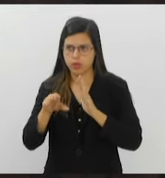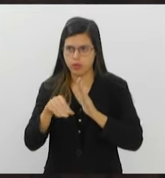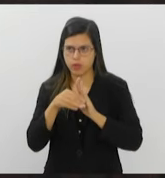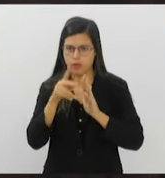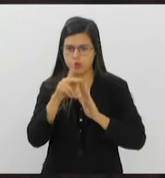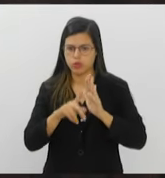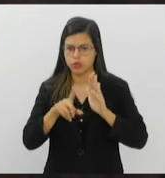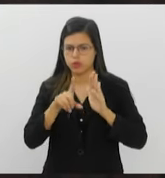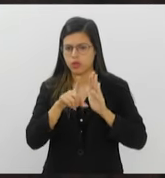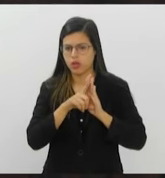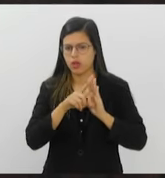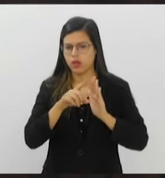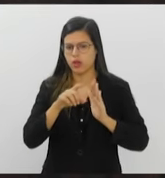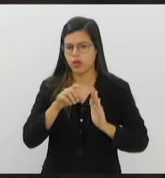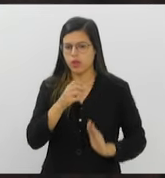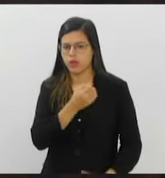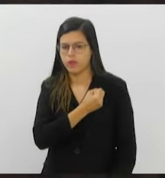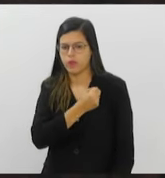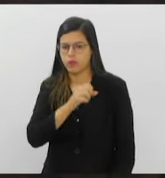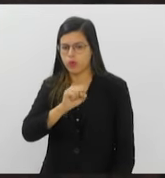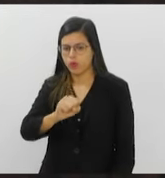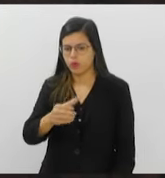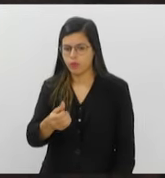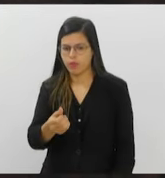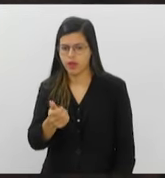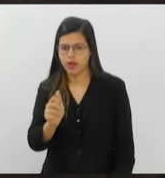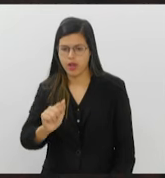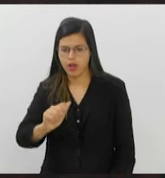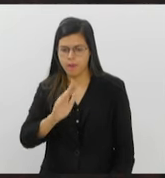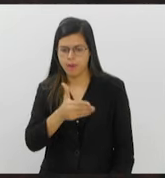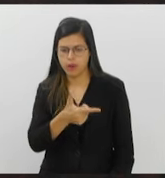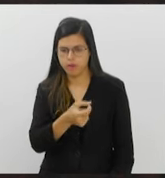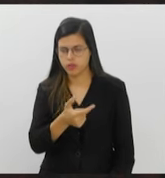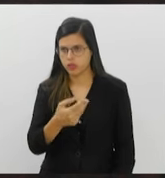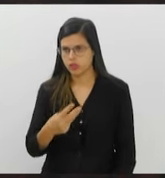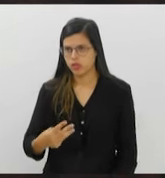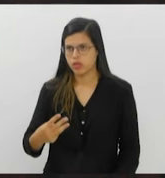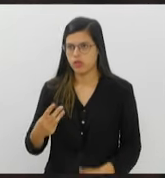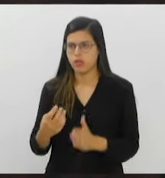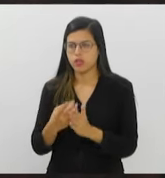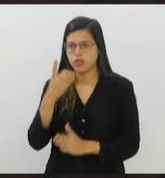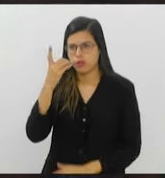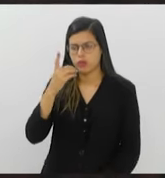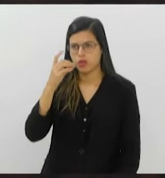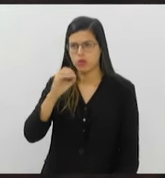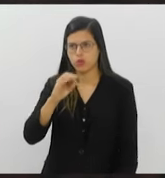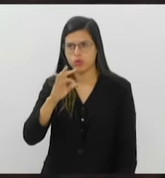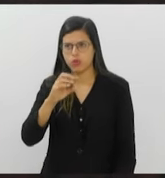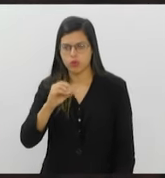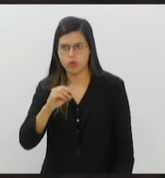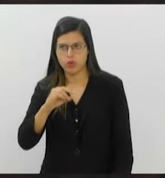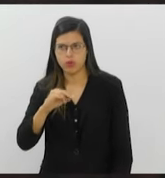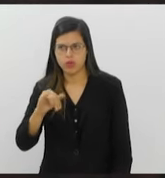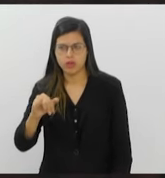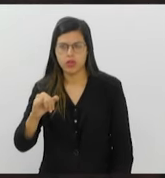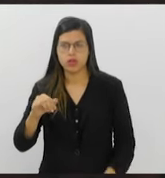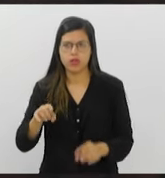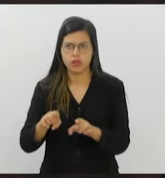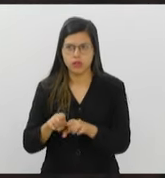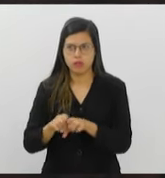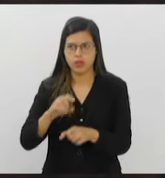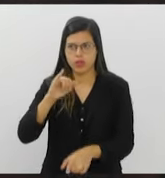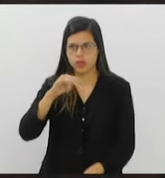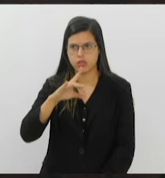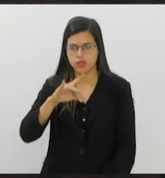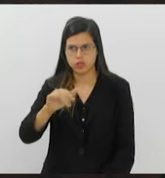Projeto de lei número 86A de 2023, de autoria dos deputados Otônia de Paula Pai e Índia Armelau, que dispõe sobre a